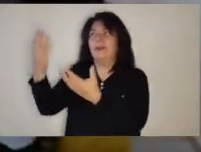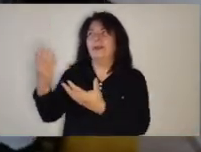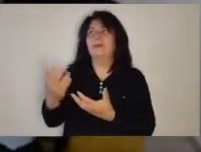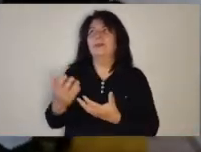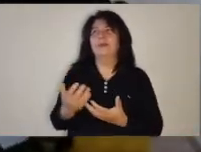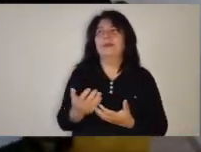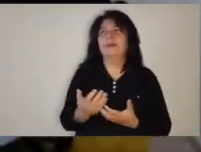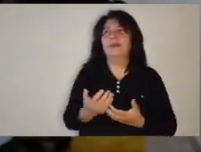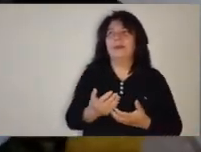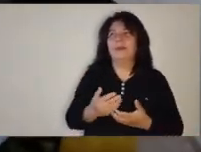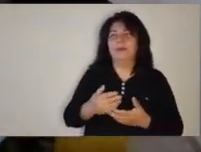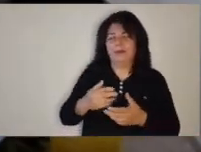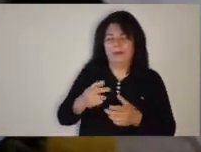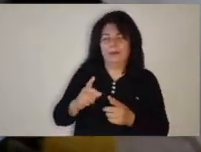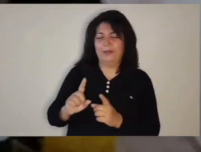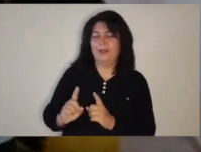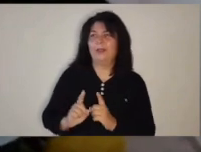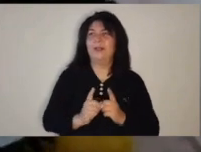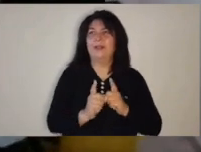Vem,